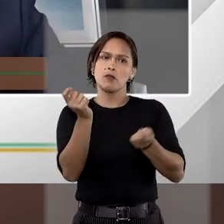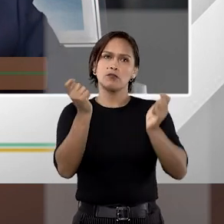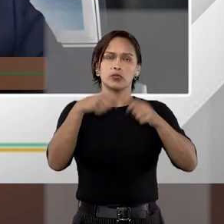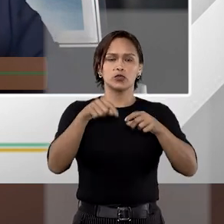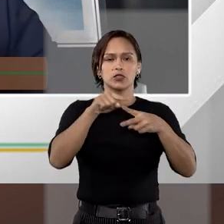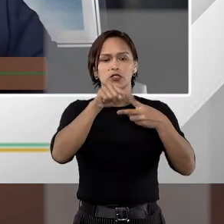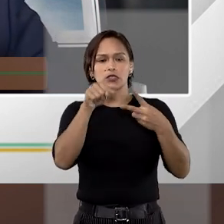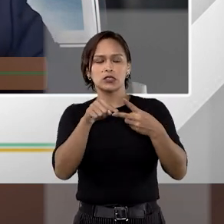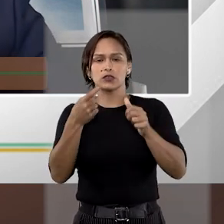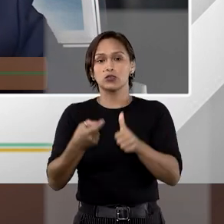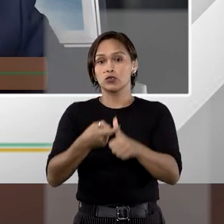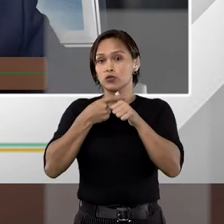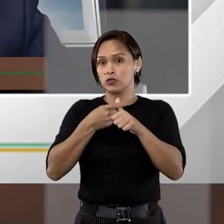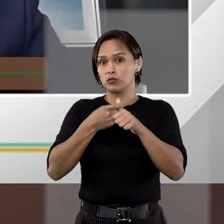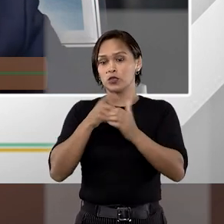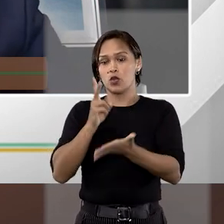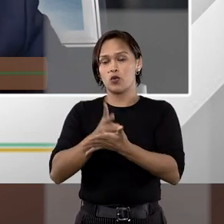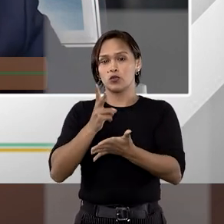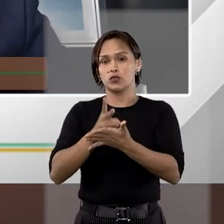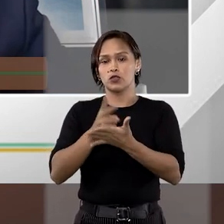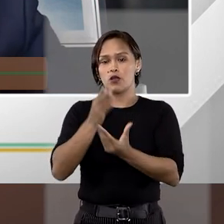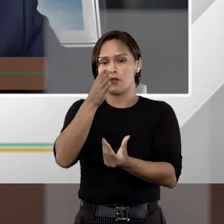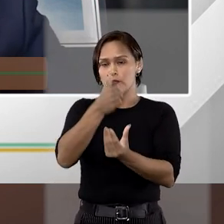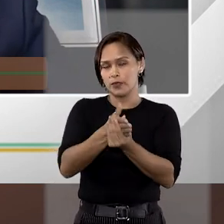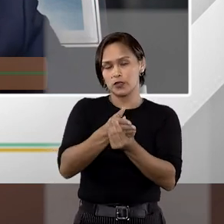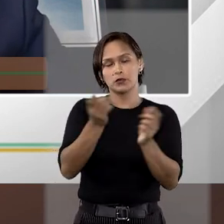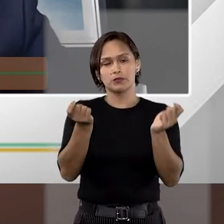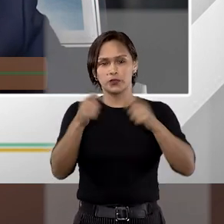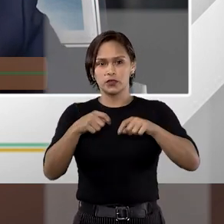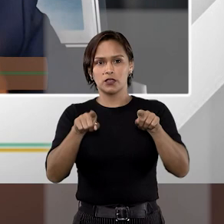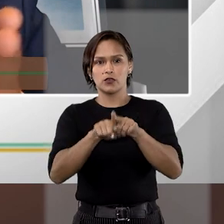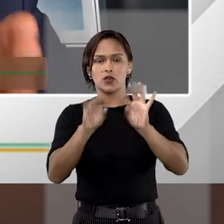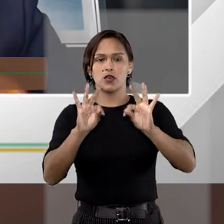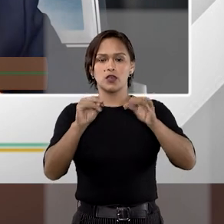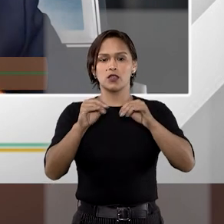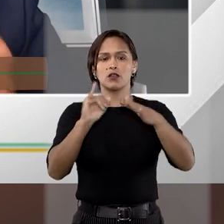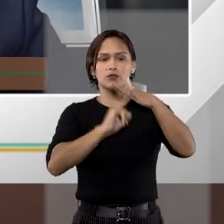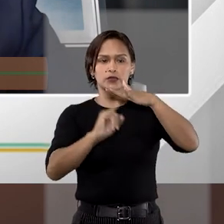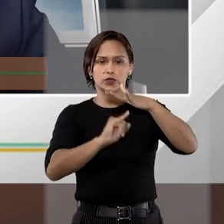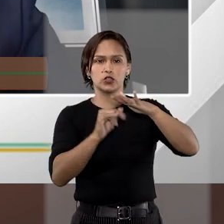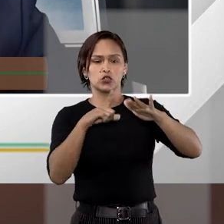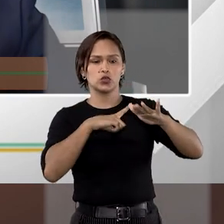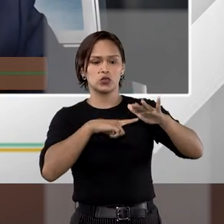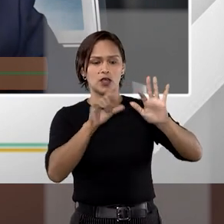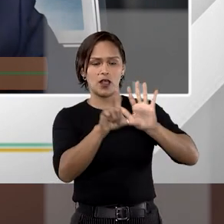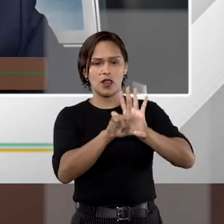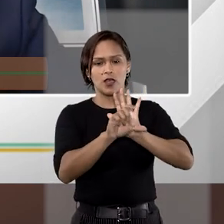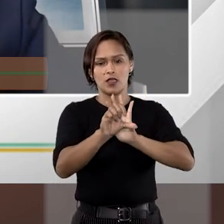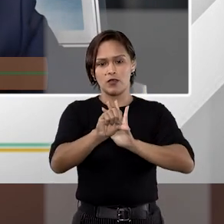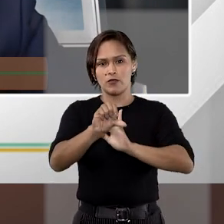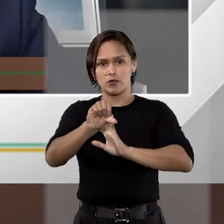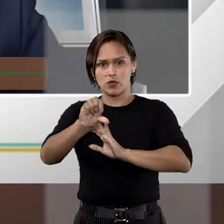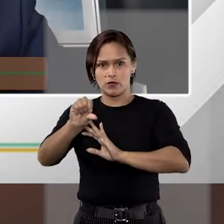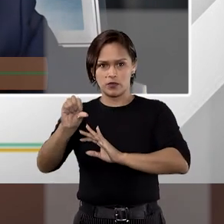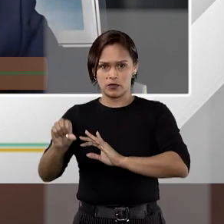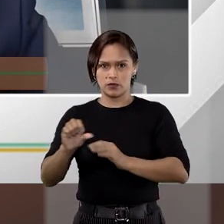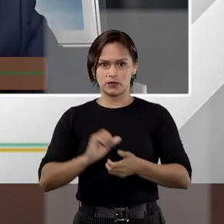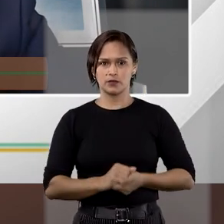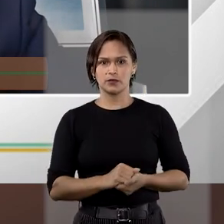transações por e umas peças de suspensão condicional do processo for o caso então institutos previstos na lei